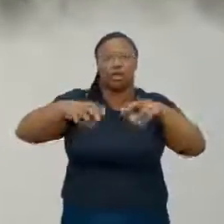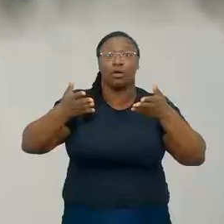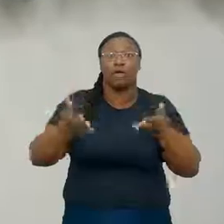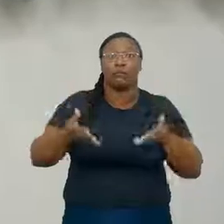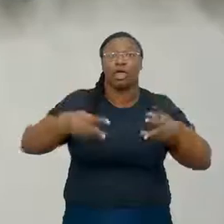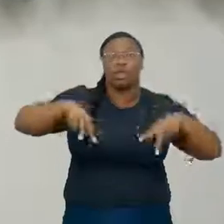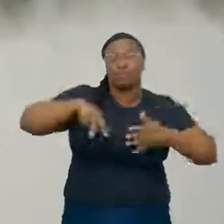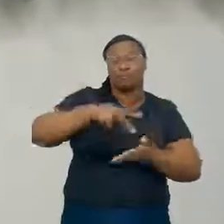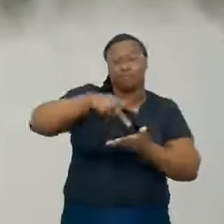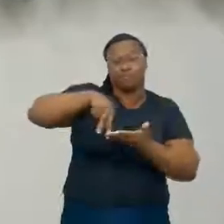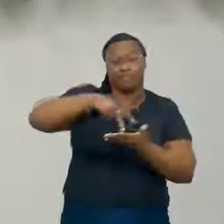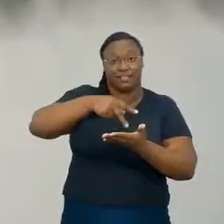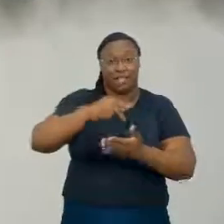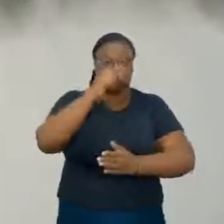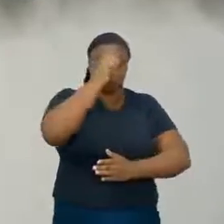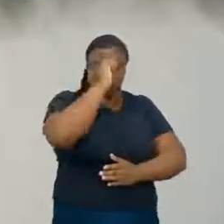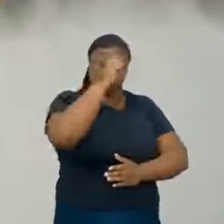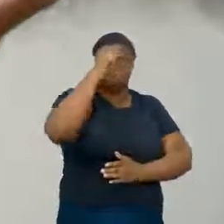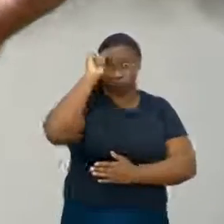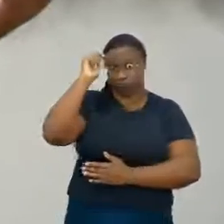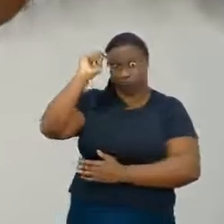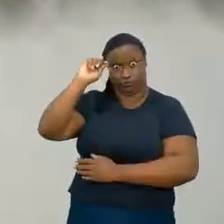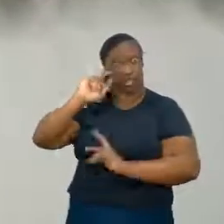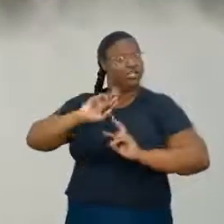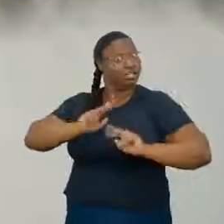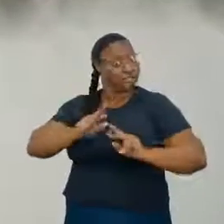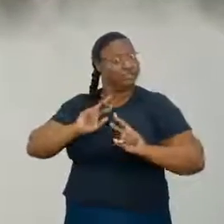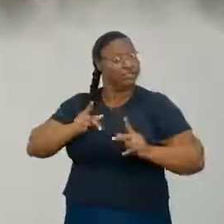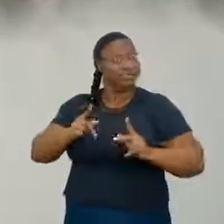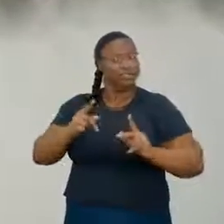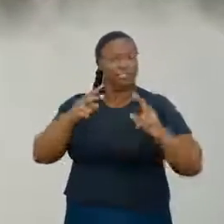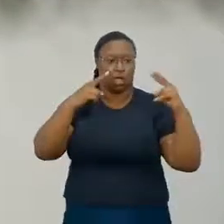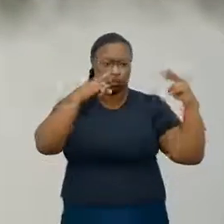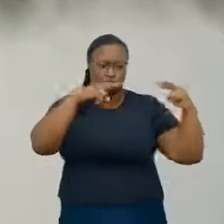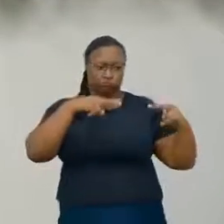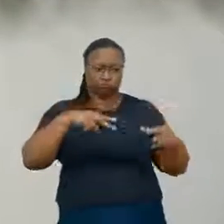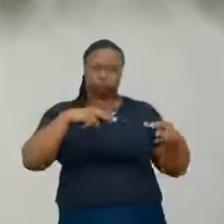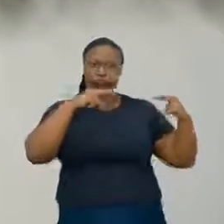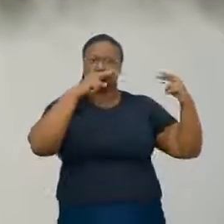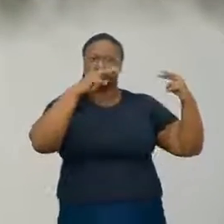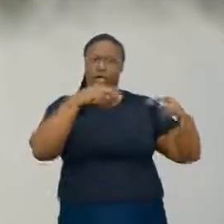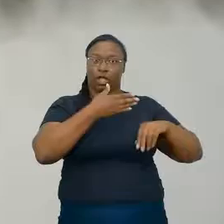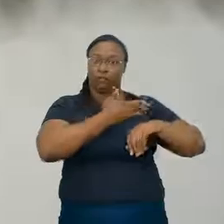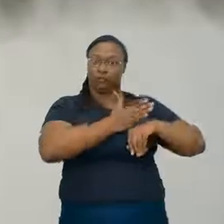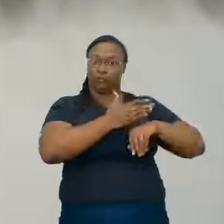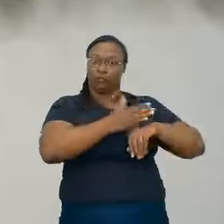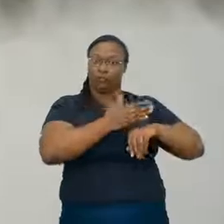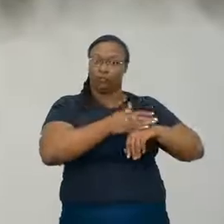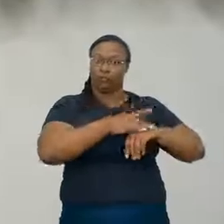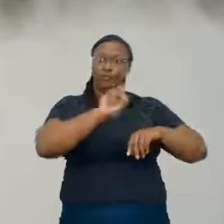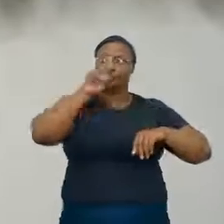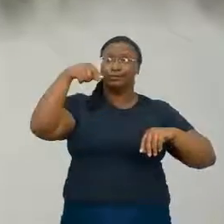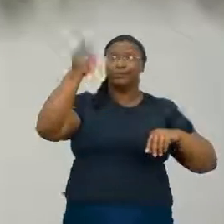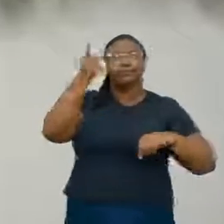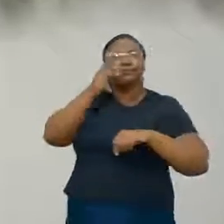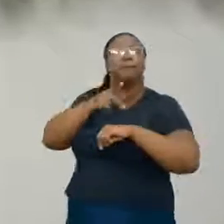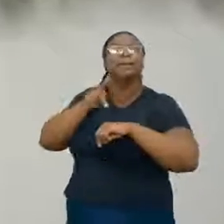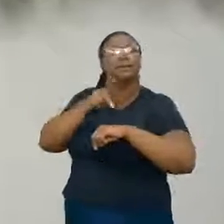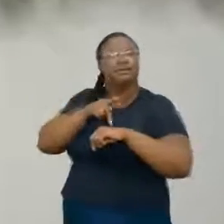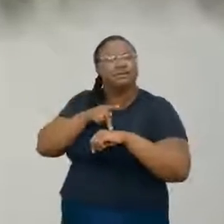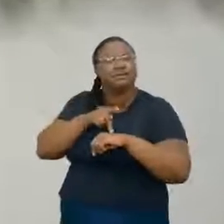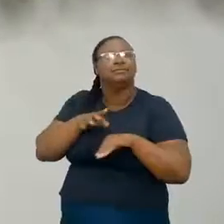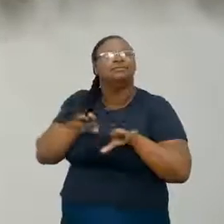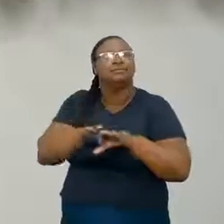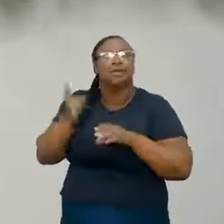danças já são coreografadas de uma outra forma, muito se espelhando também nessa influência de fora do país, Sim. que